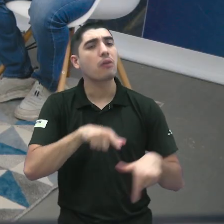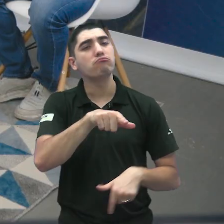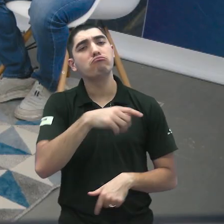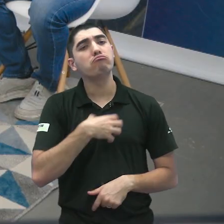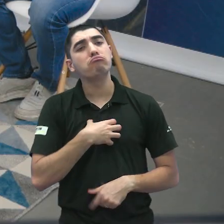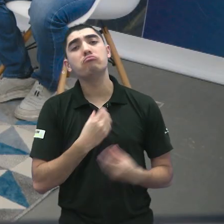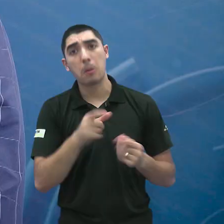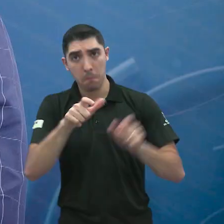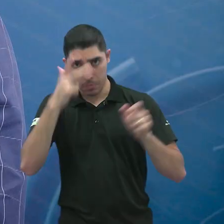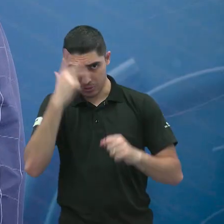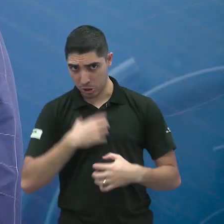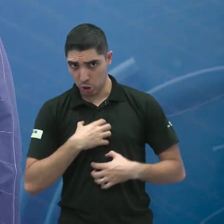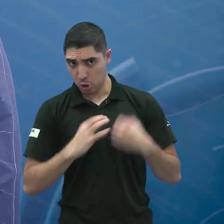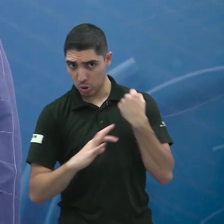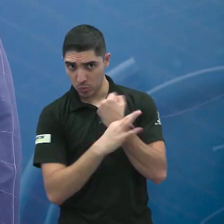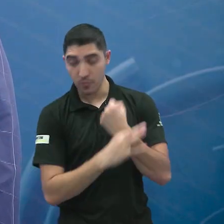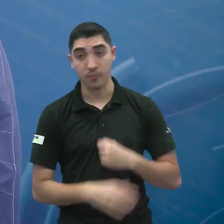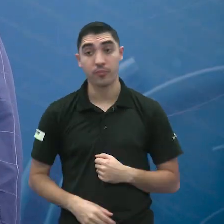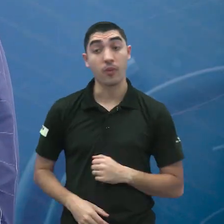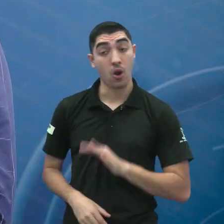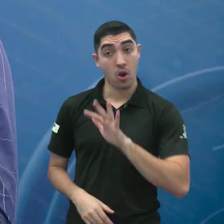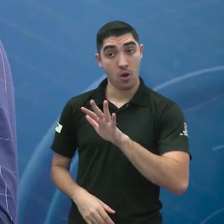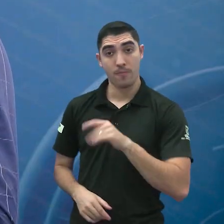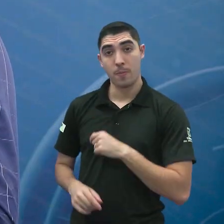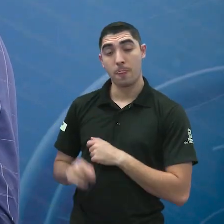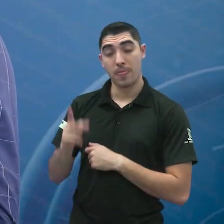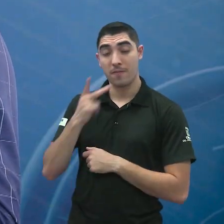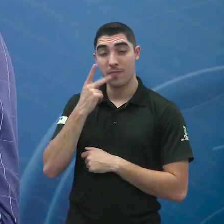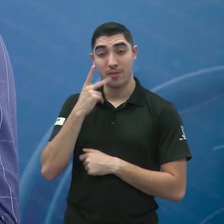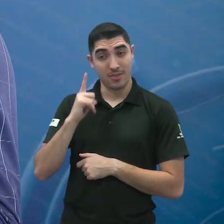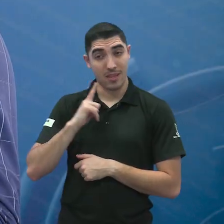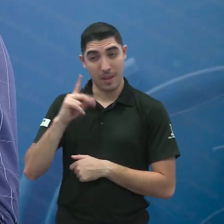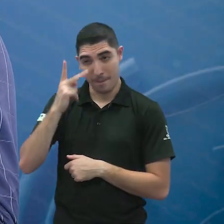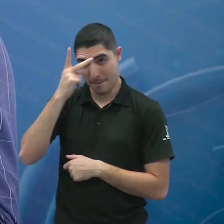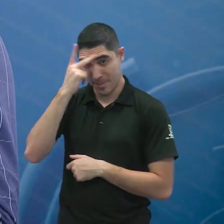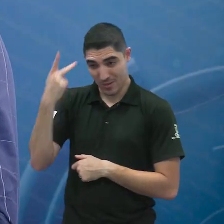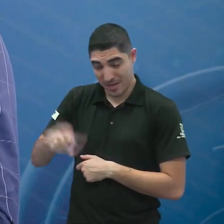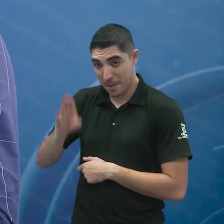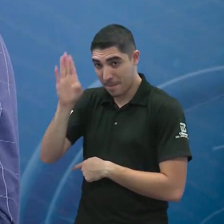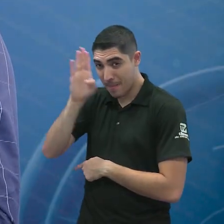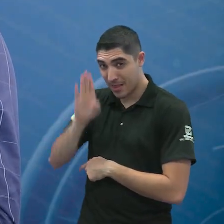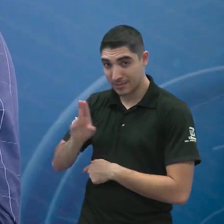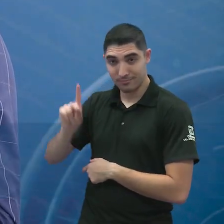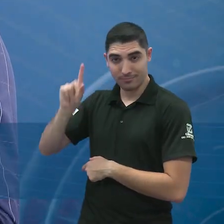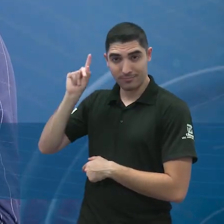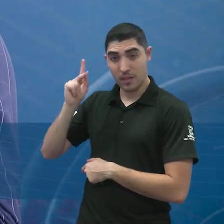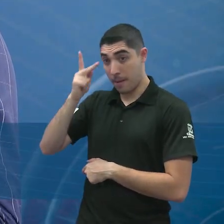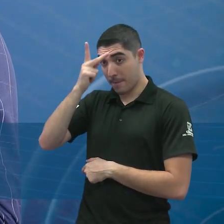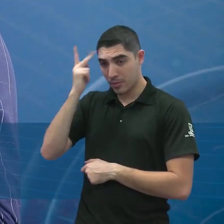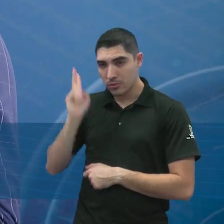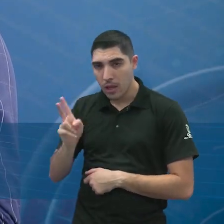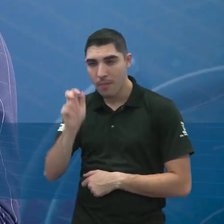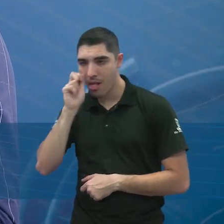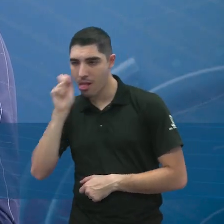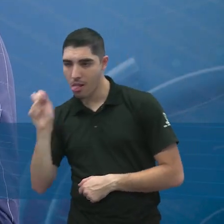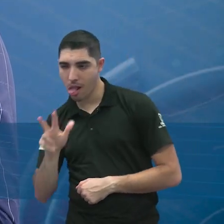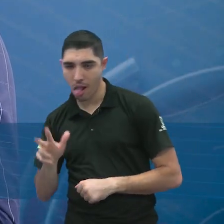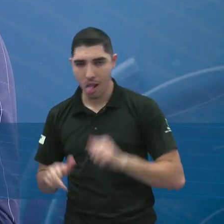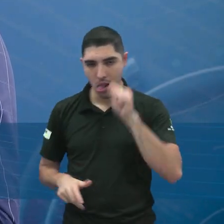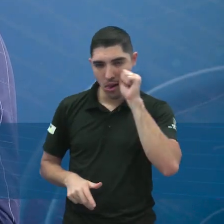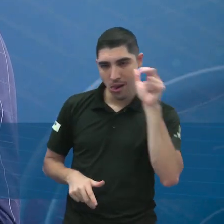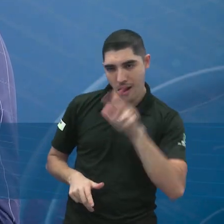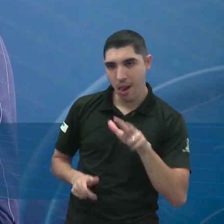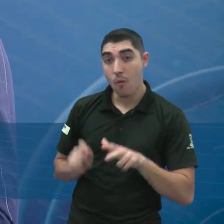do consumidor? O Rafa, é um ótimo ponto, porque o brasileiro, como a gente falou anteriormente, é especialista também em fazer esse tipo de